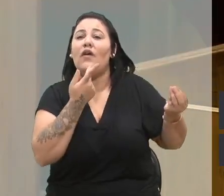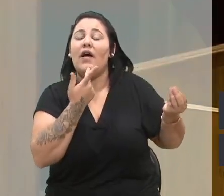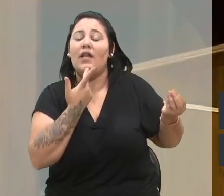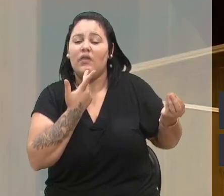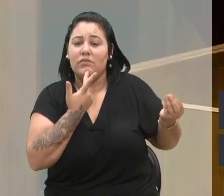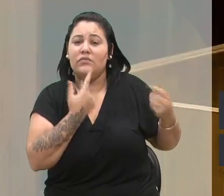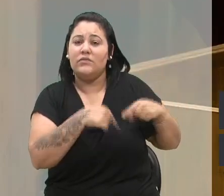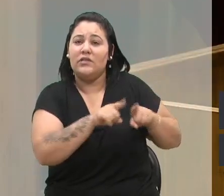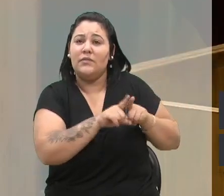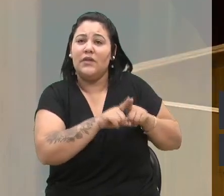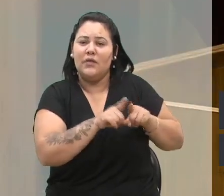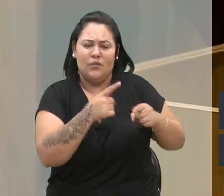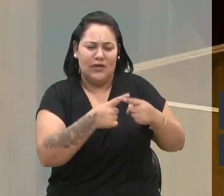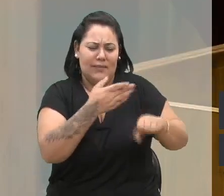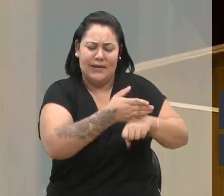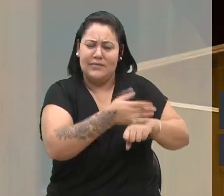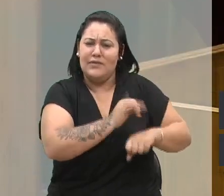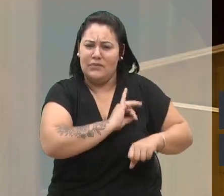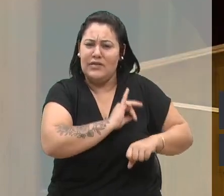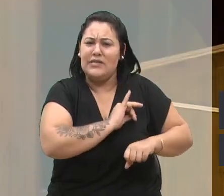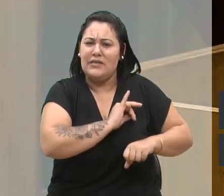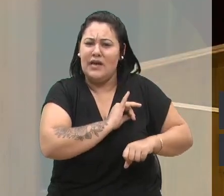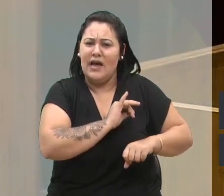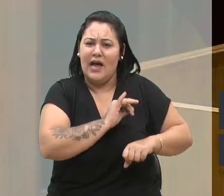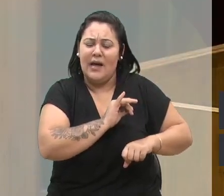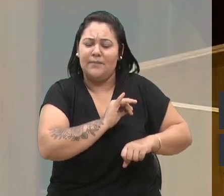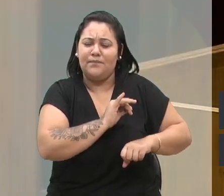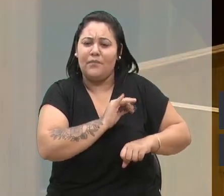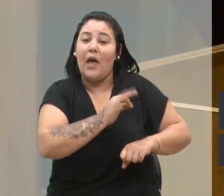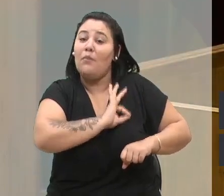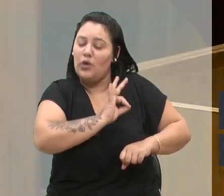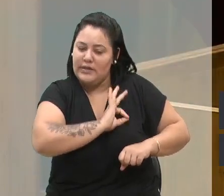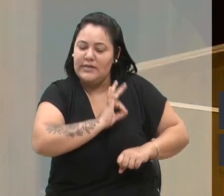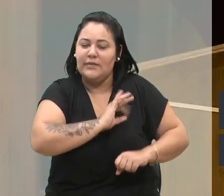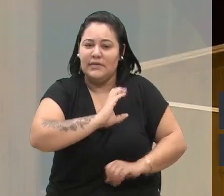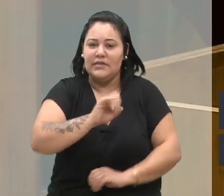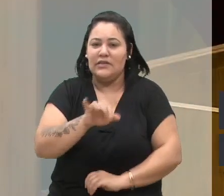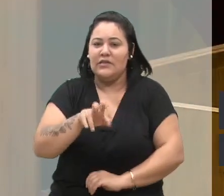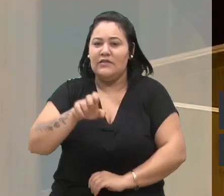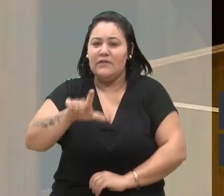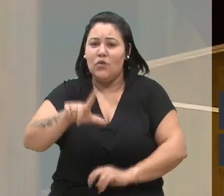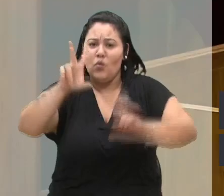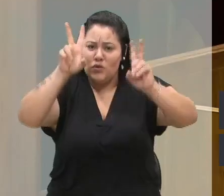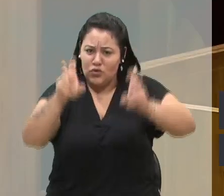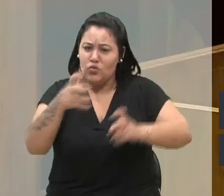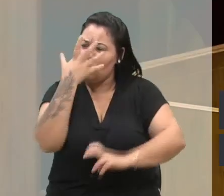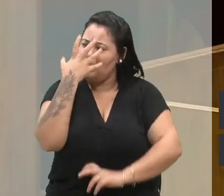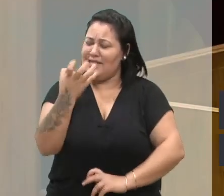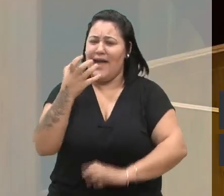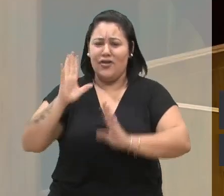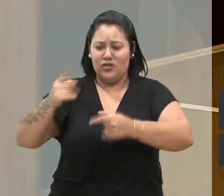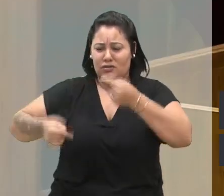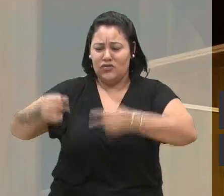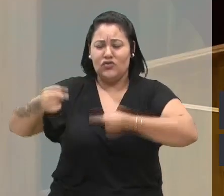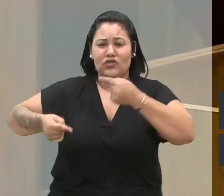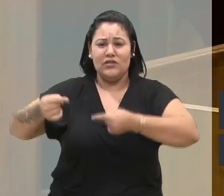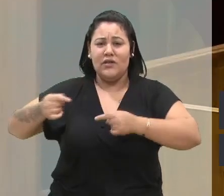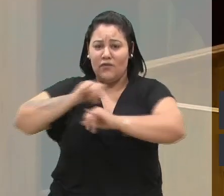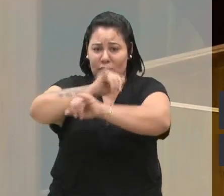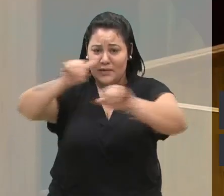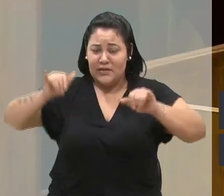porque envolve polícia civil, é um assunto muito sério, que não foi debatido aqui, veio pela imprensa, mas é um assunto muito sério,